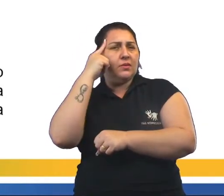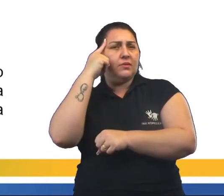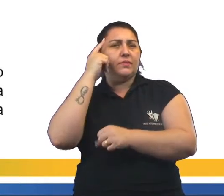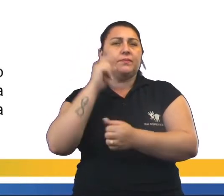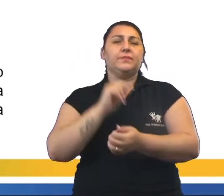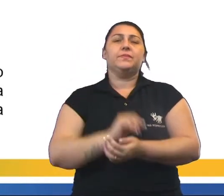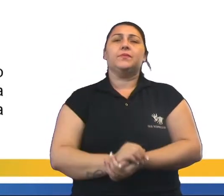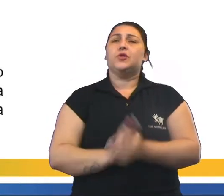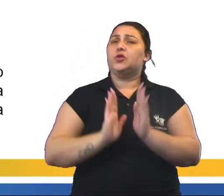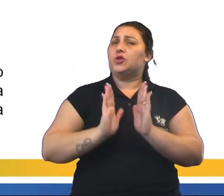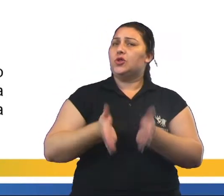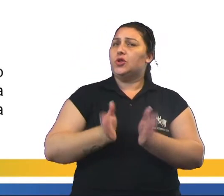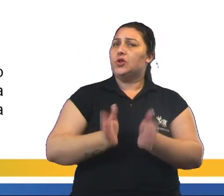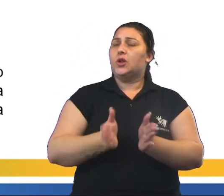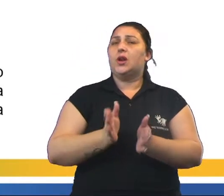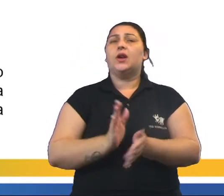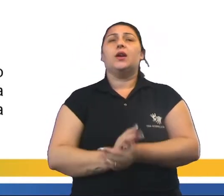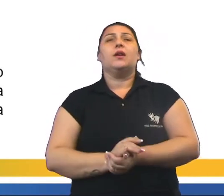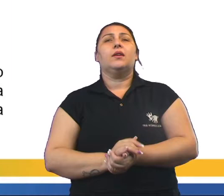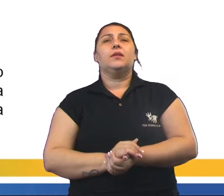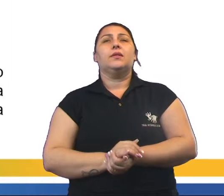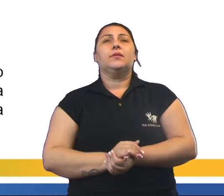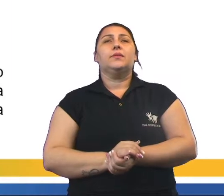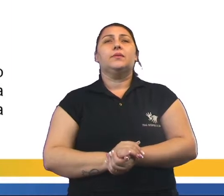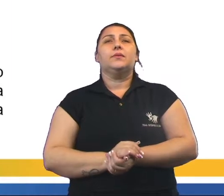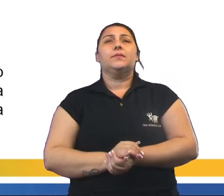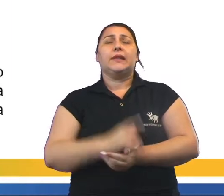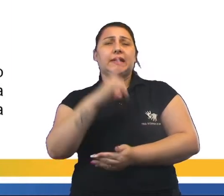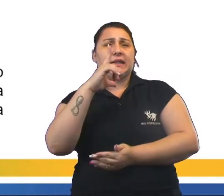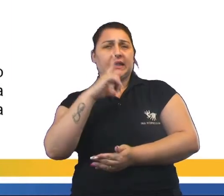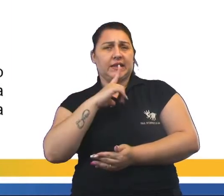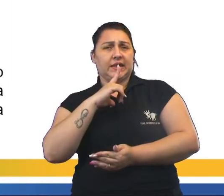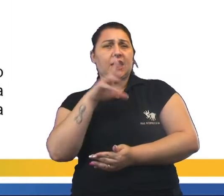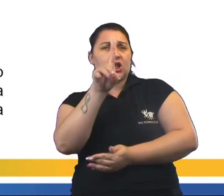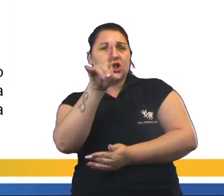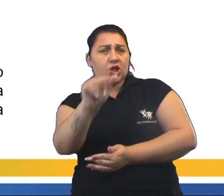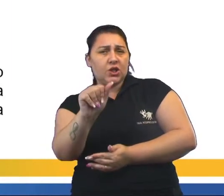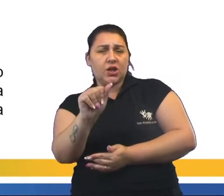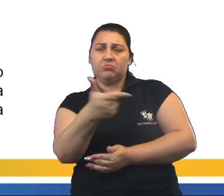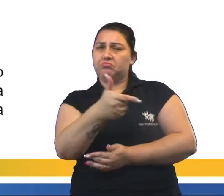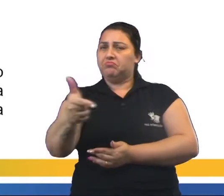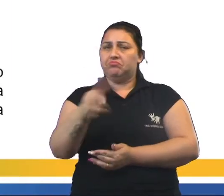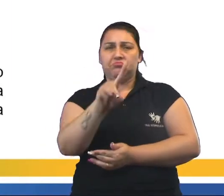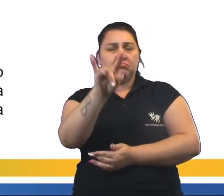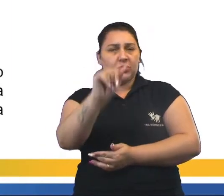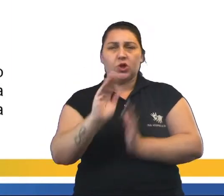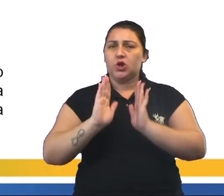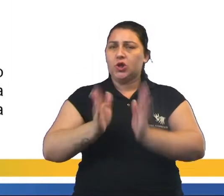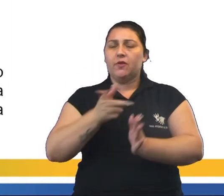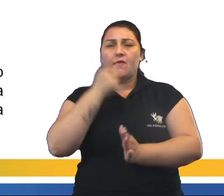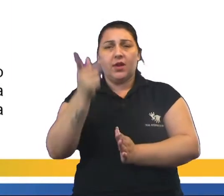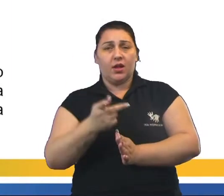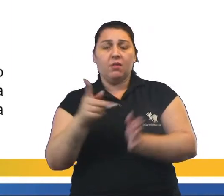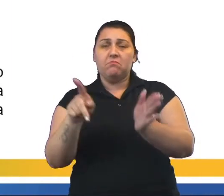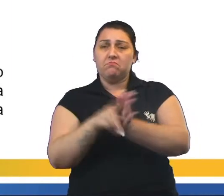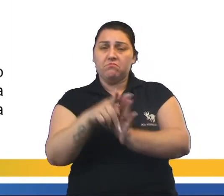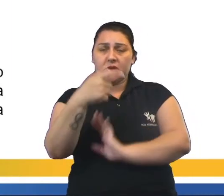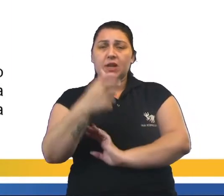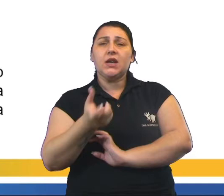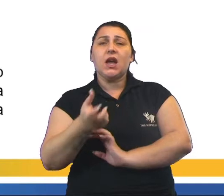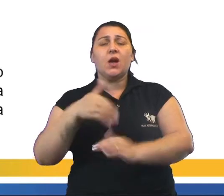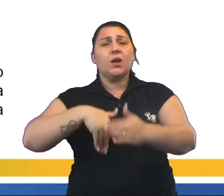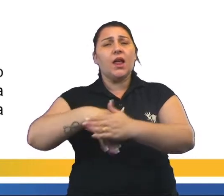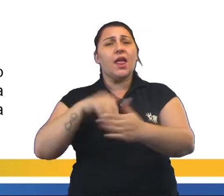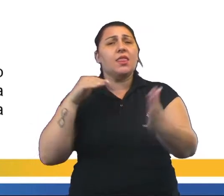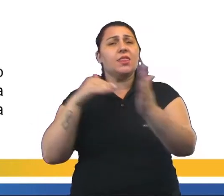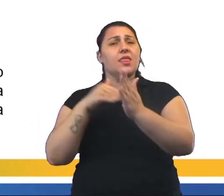cabeça? Já, lógico. Tem data? Não tem data. Eu já falei para mim mesma que eu quero